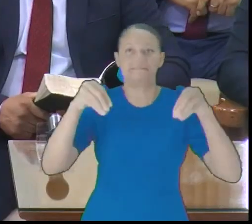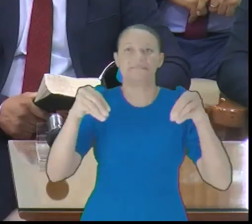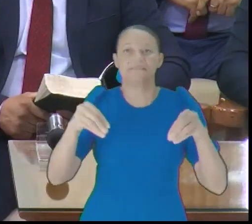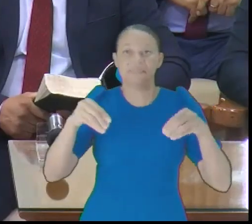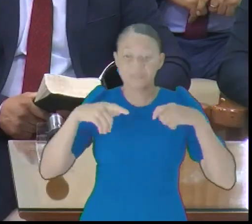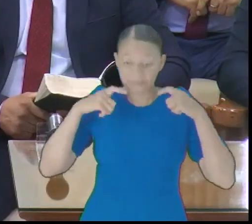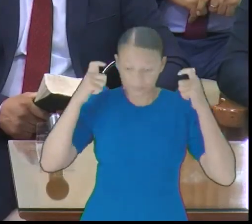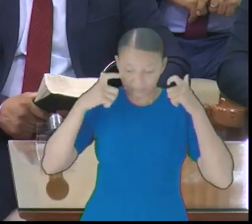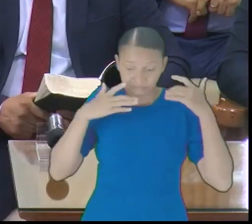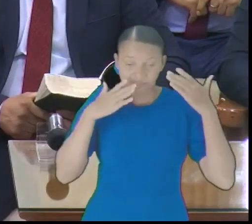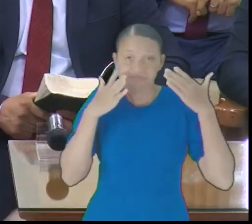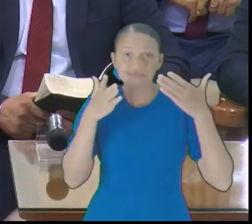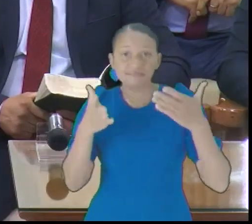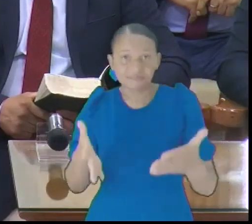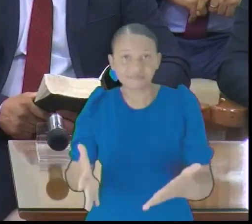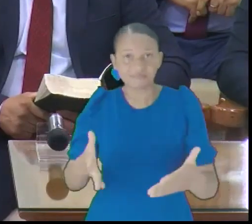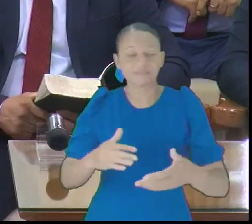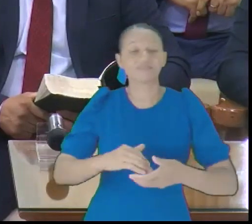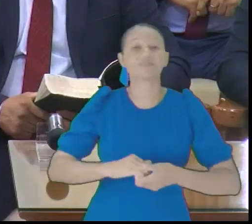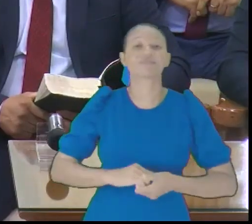ele chega no palácio,